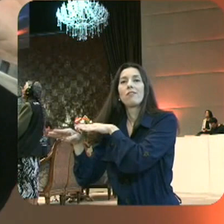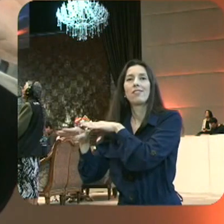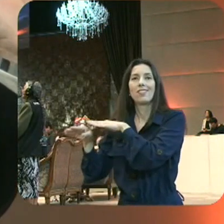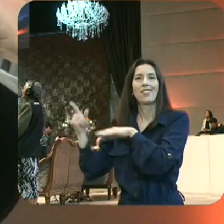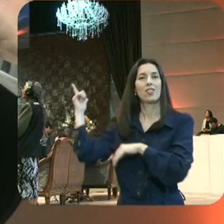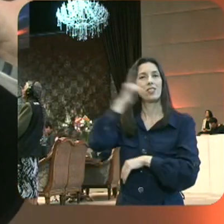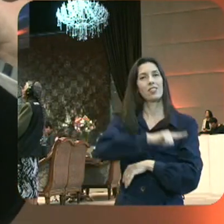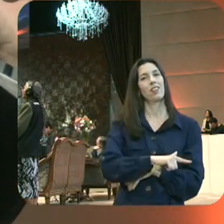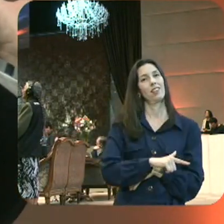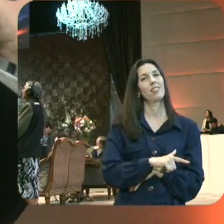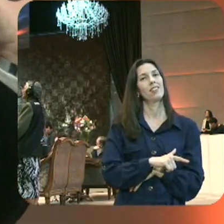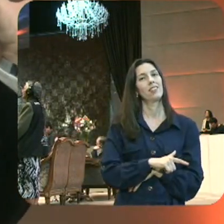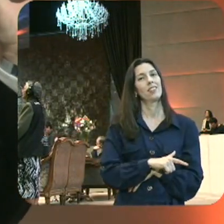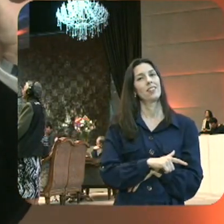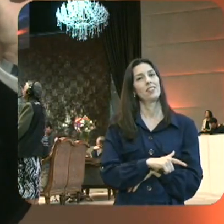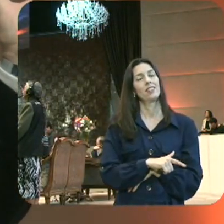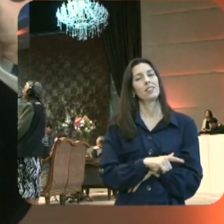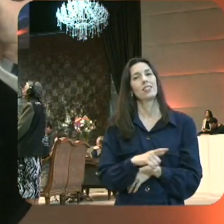com a nossa vida.